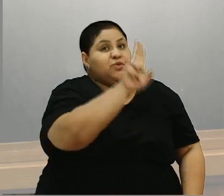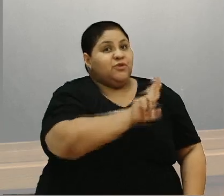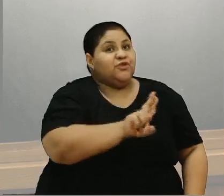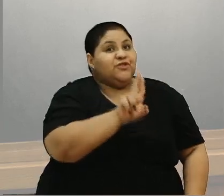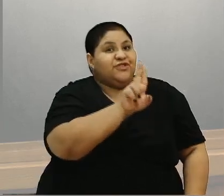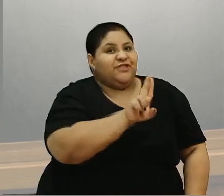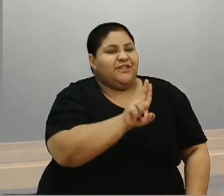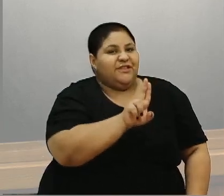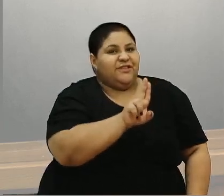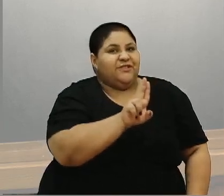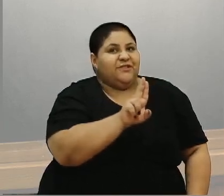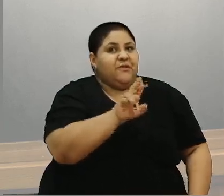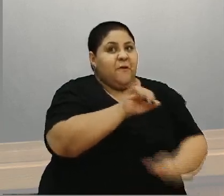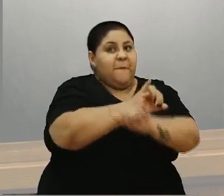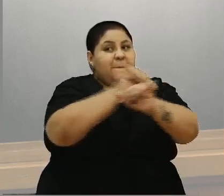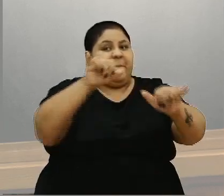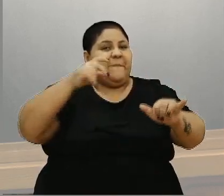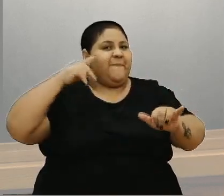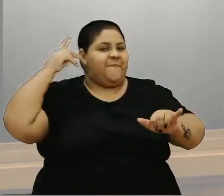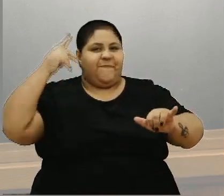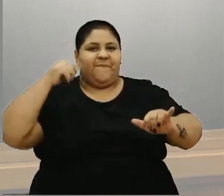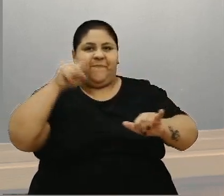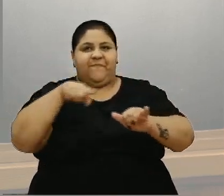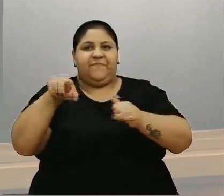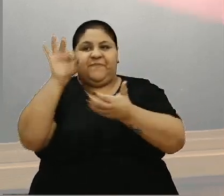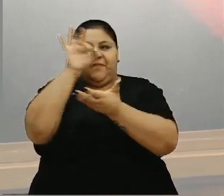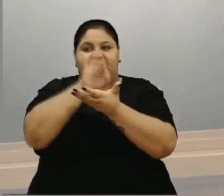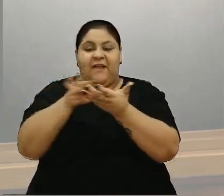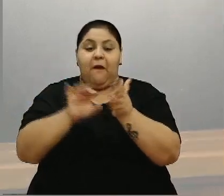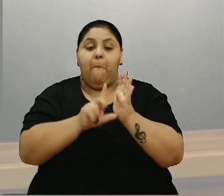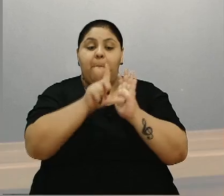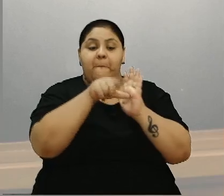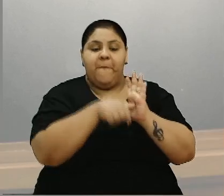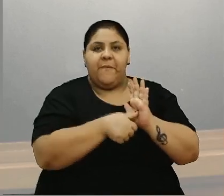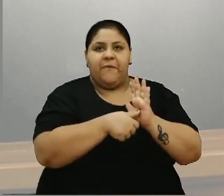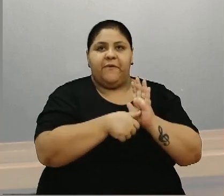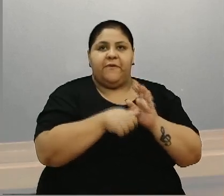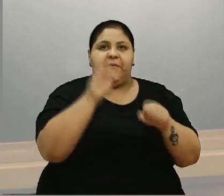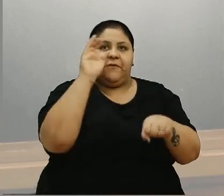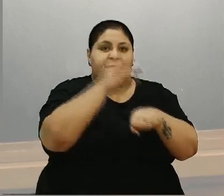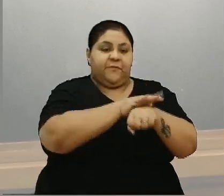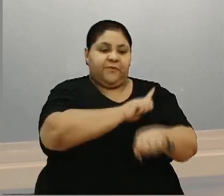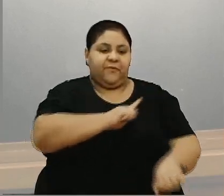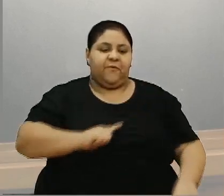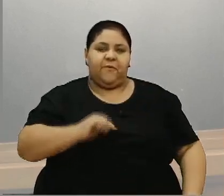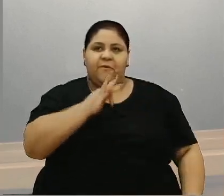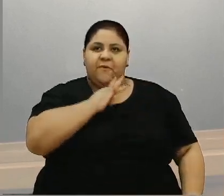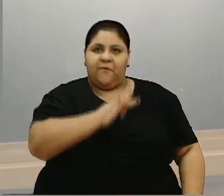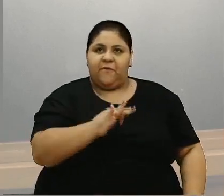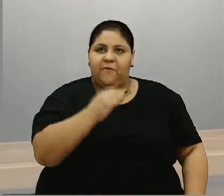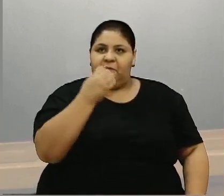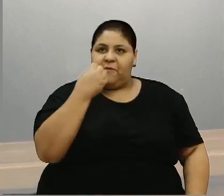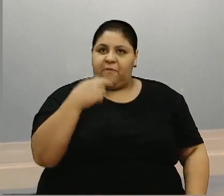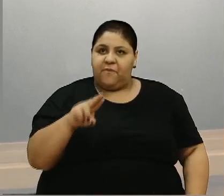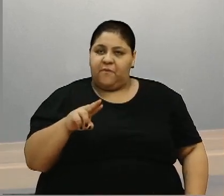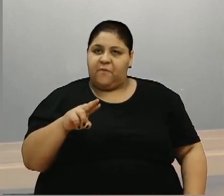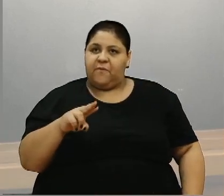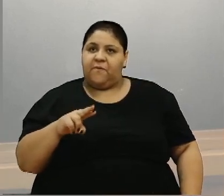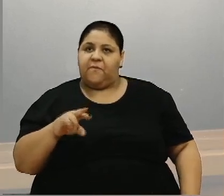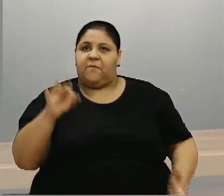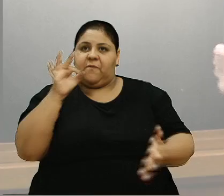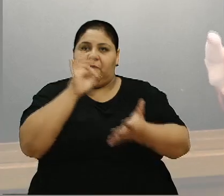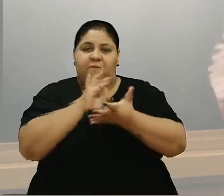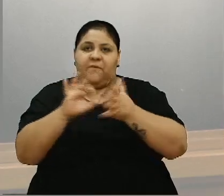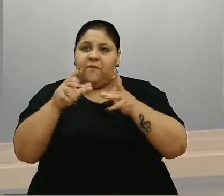de líder da políticas. bancada do PDT, não vamos cadastrar para depois botar a culpa no governo federal. Ou vamos cadastrar todo mundo e dizer, olha,